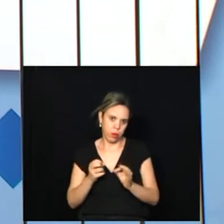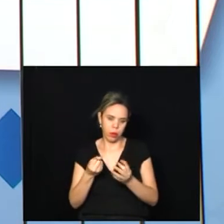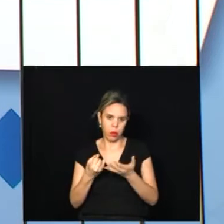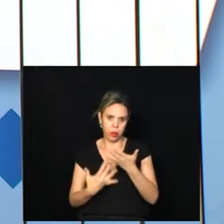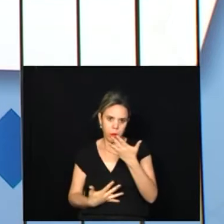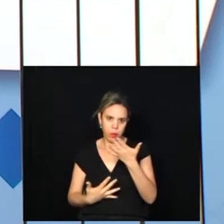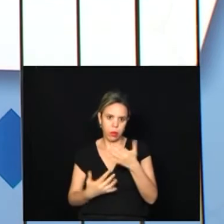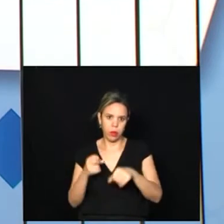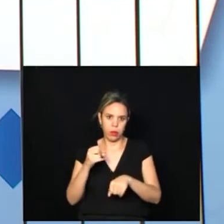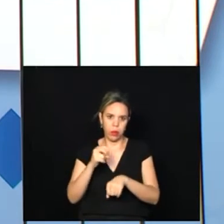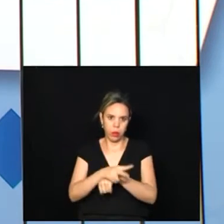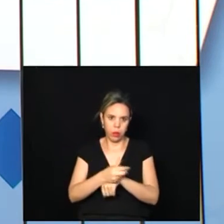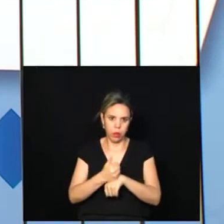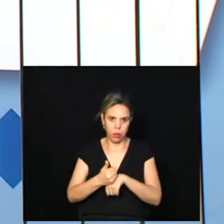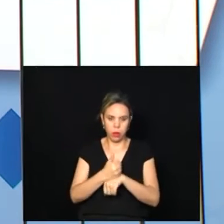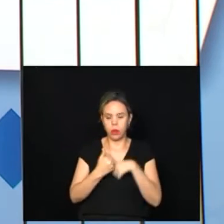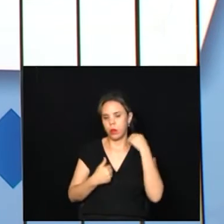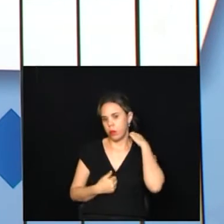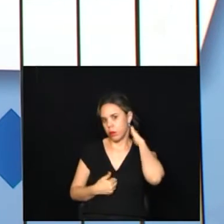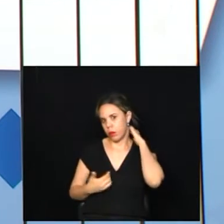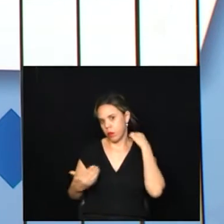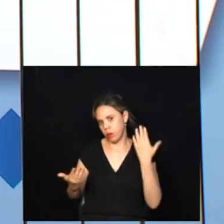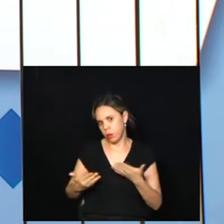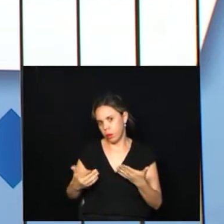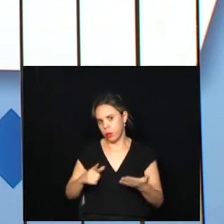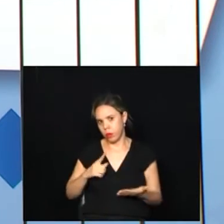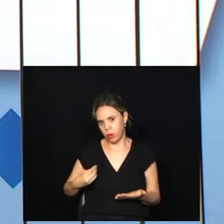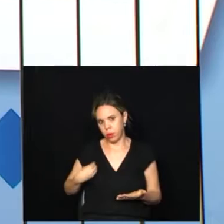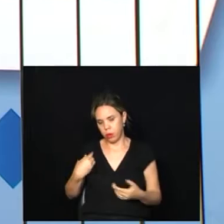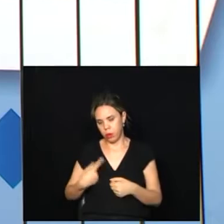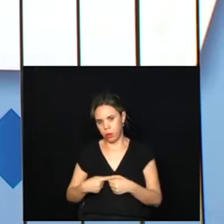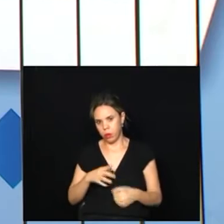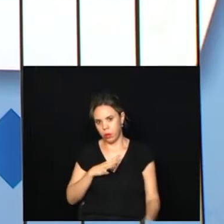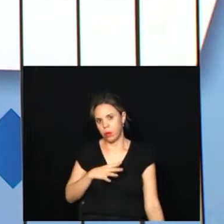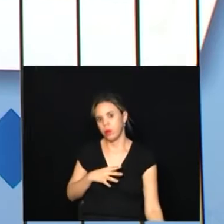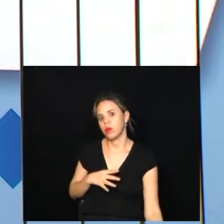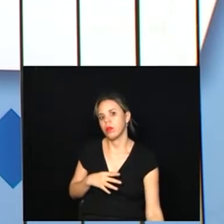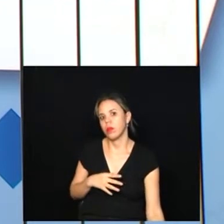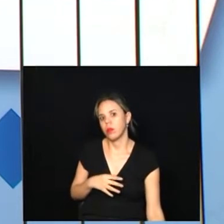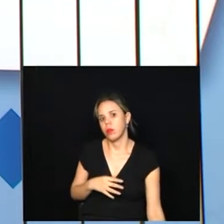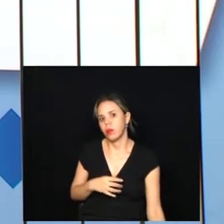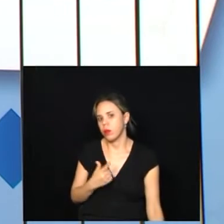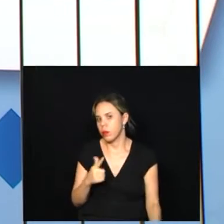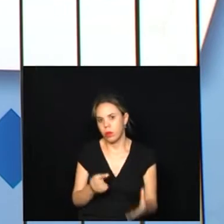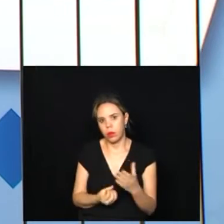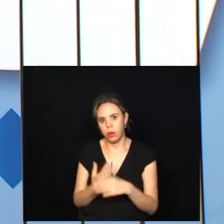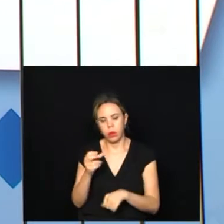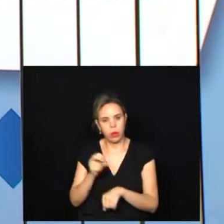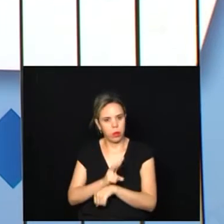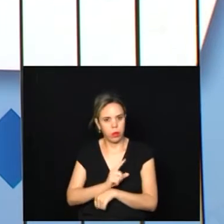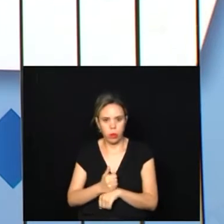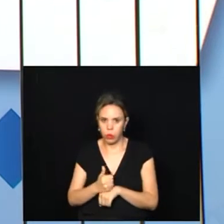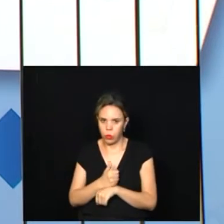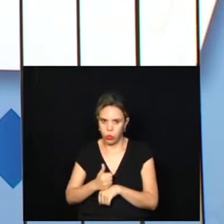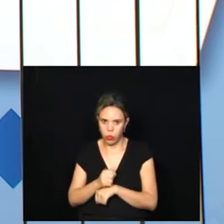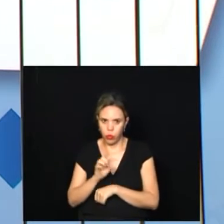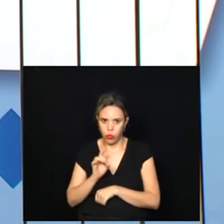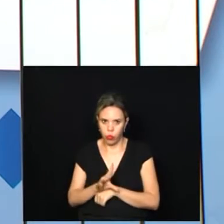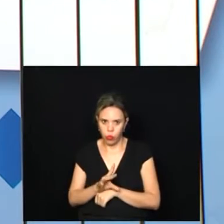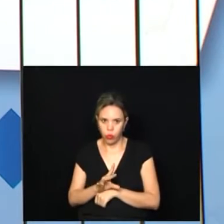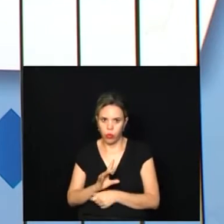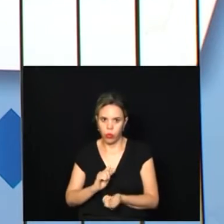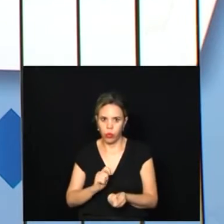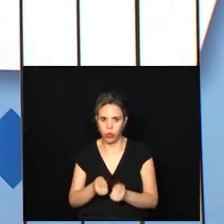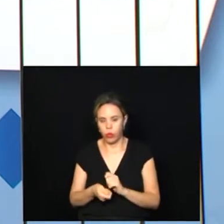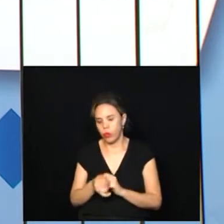de cargos atualmente existentes no município. Ele não cria nenhum cargo, ele apenas